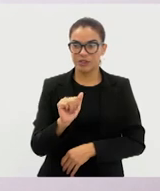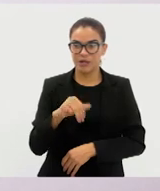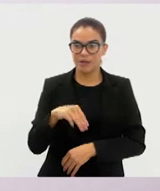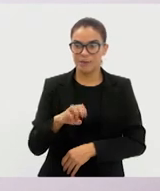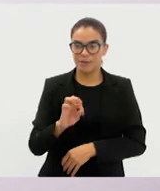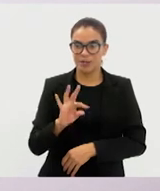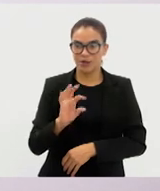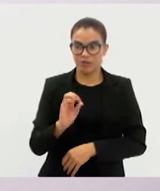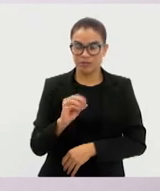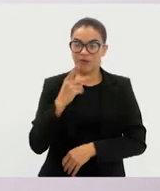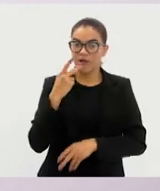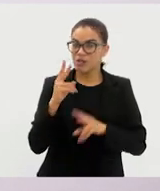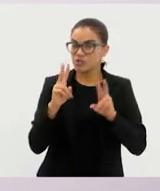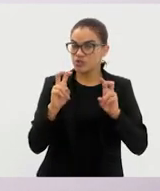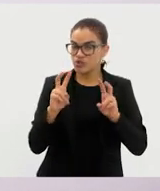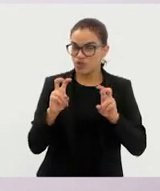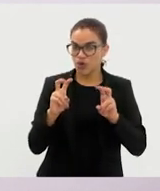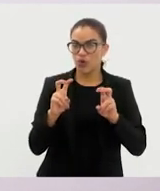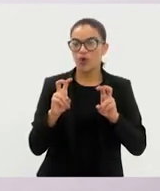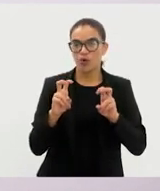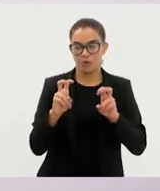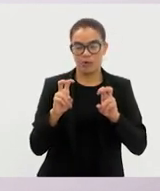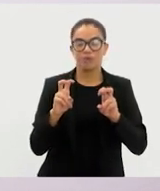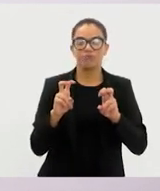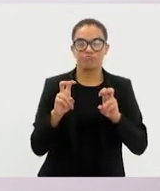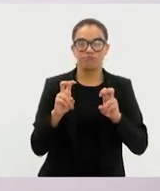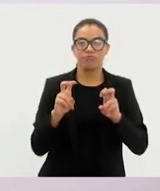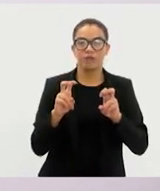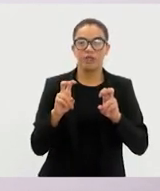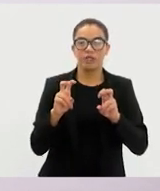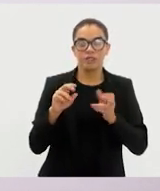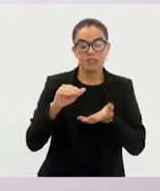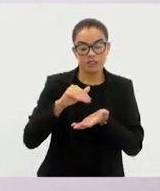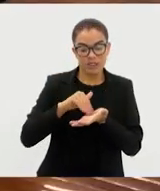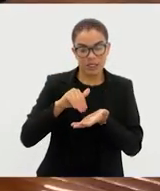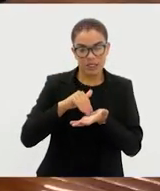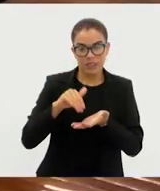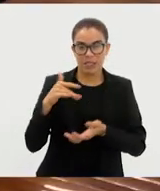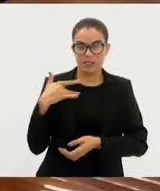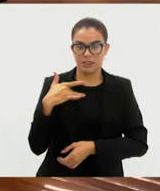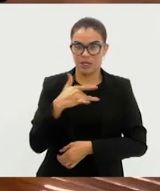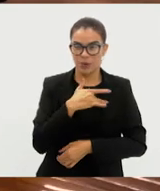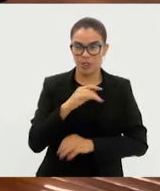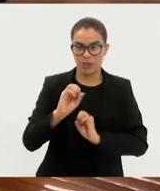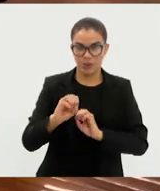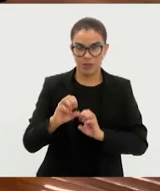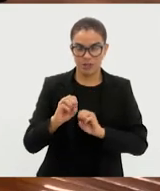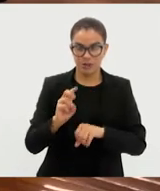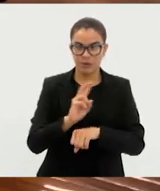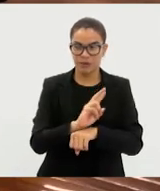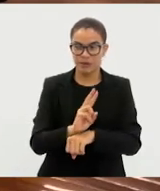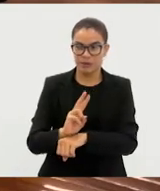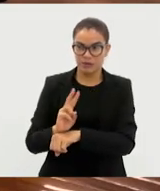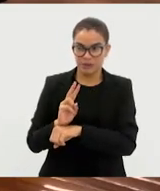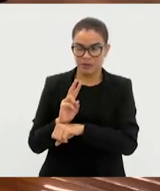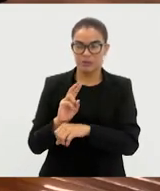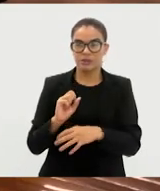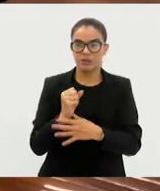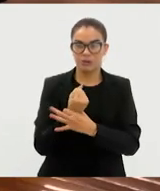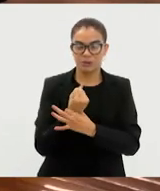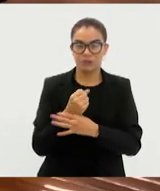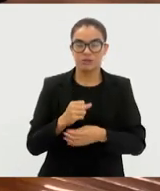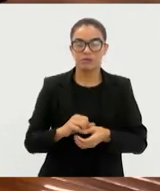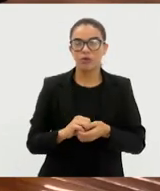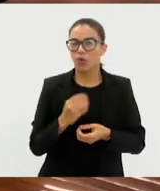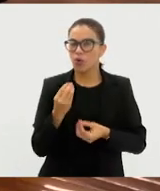execução orçamentária, educação, saúde e segurança. O próprio secretário vinha aqui e a gente entender, nesse ano desafiador, como que ele